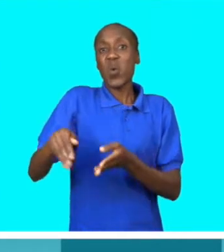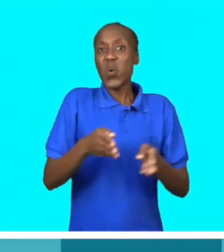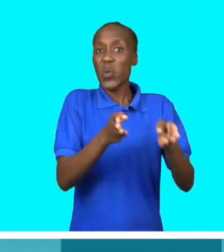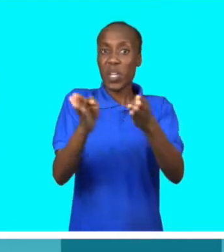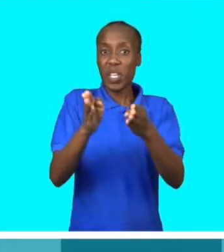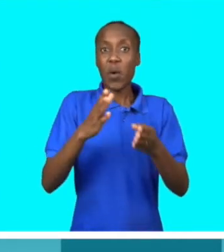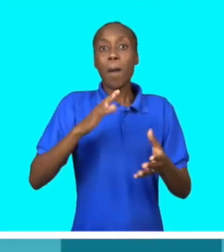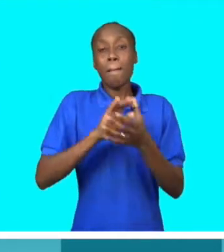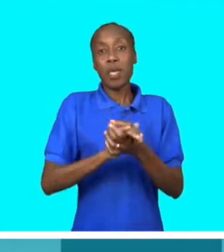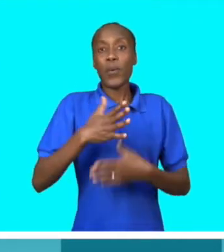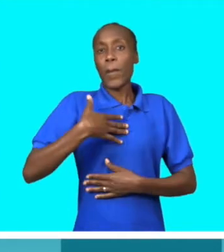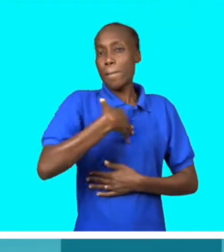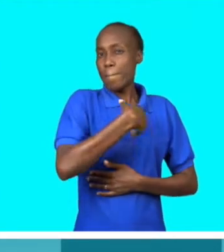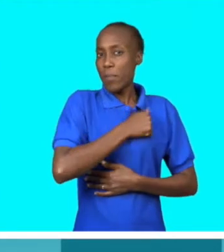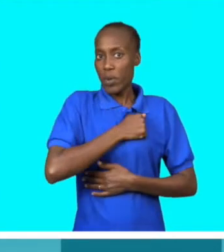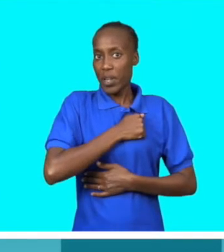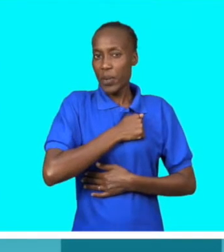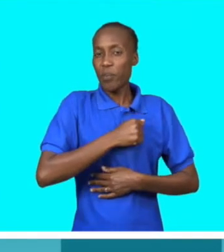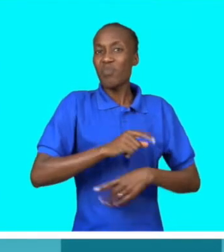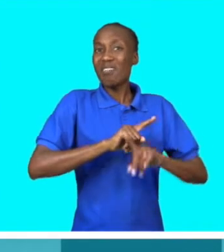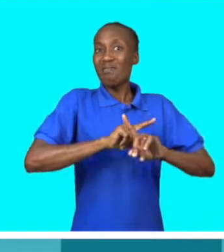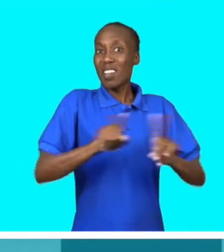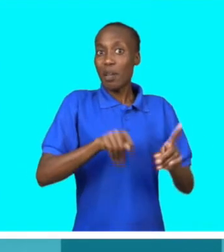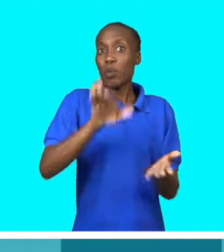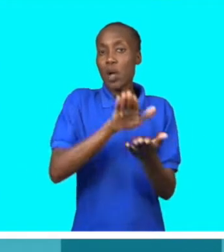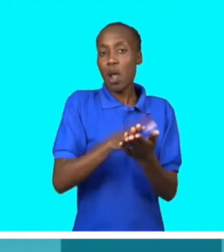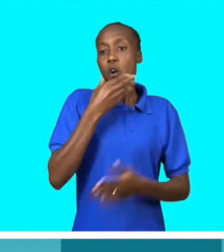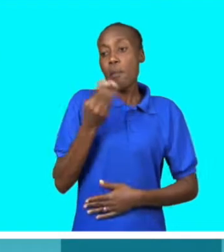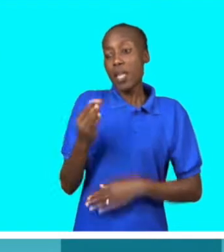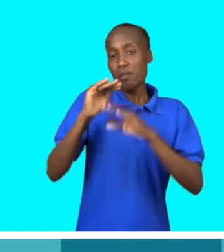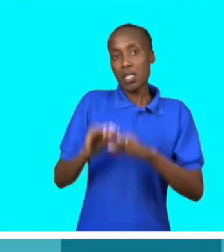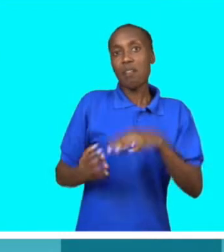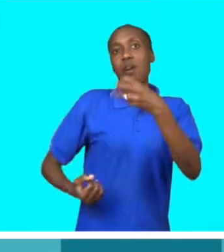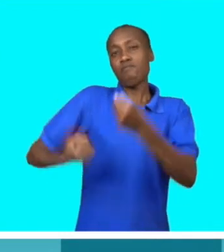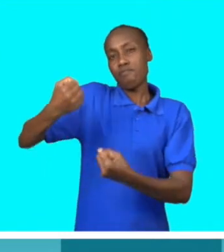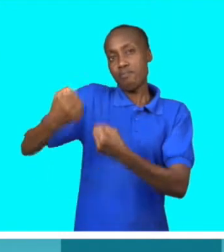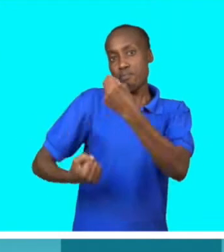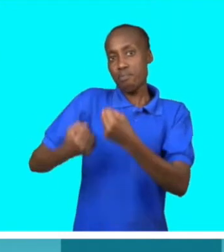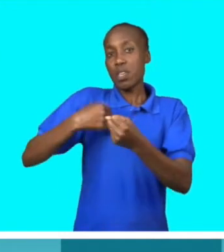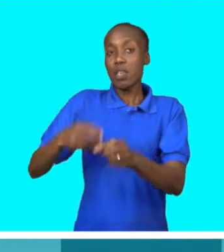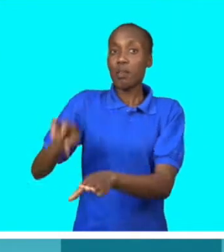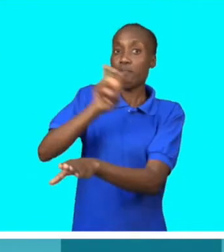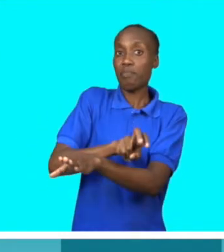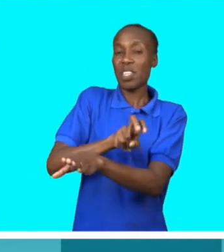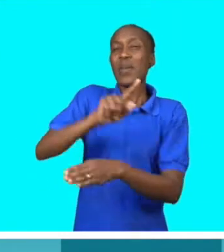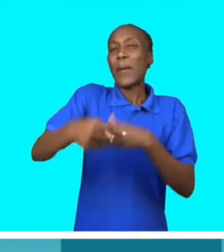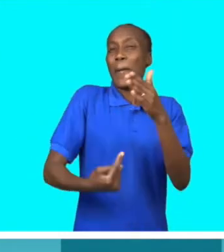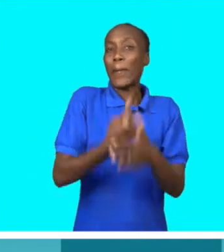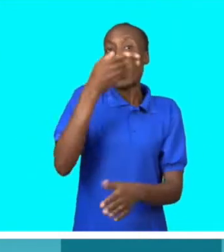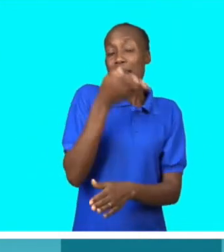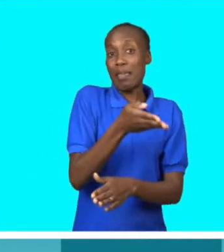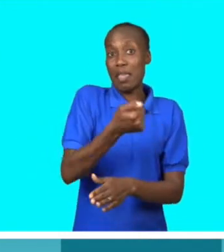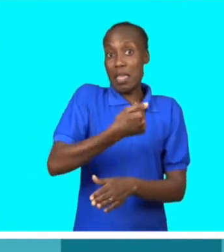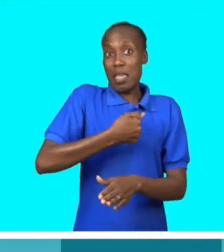infelizmente o amigo perdeu a vida naquele momento, naquele instante, ele que estava a conduzir, e eu fiquei